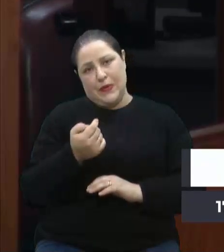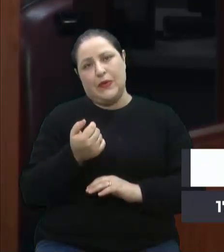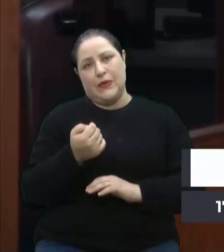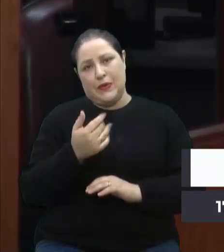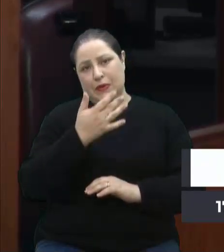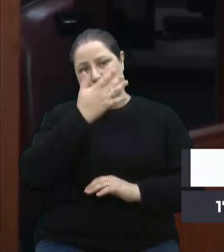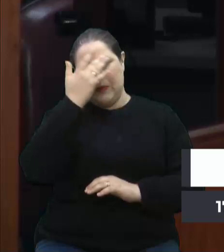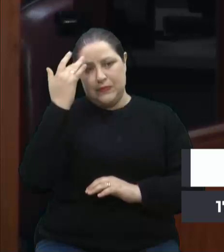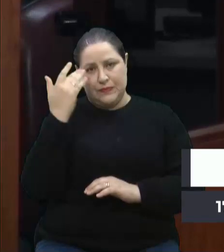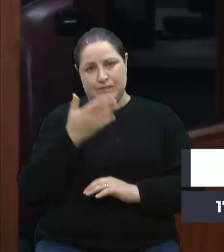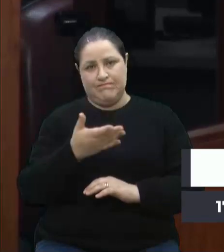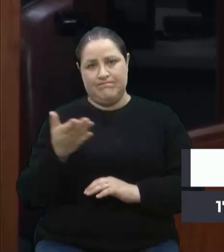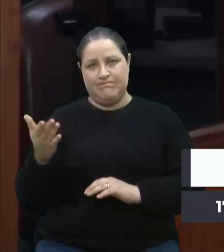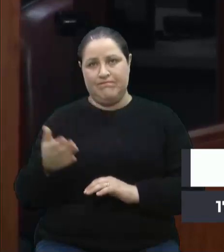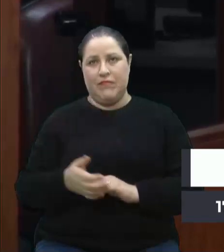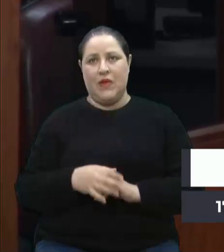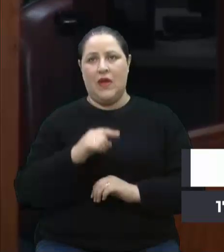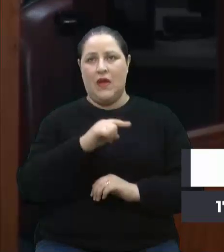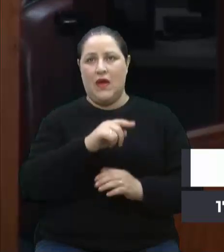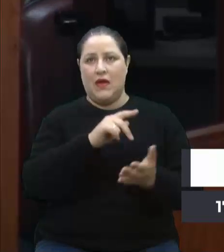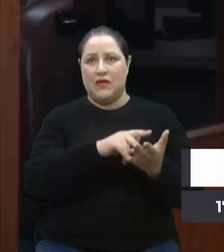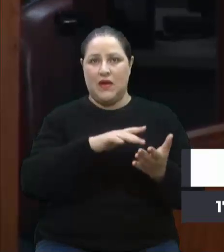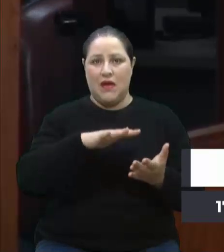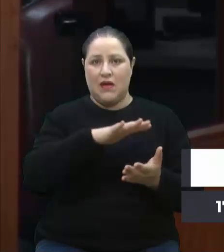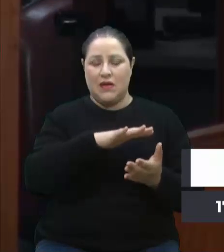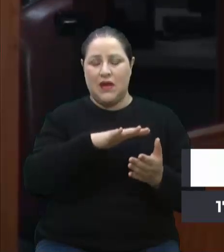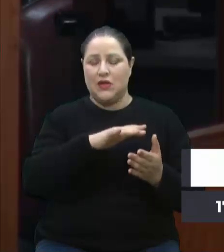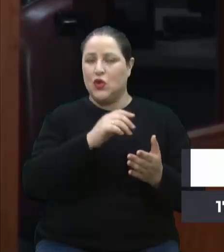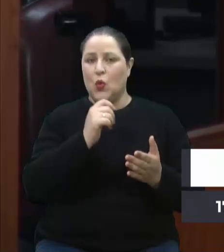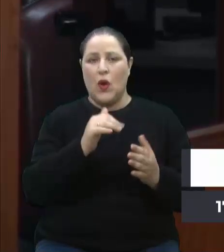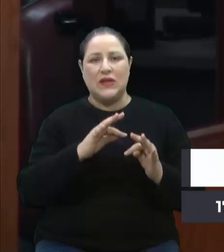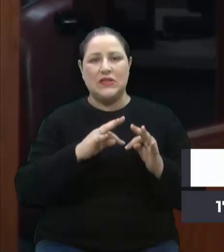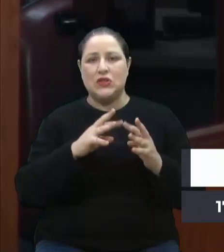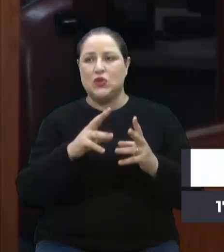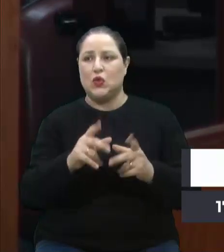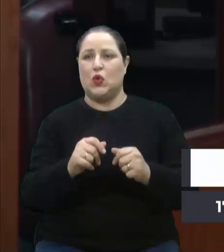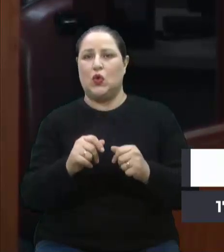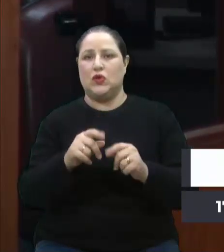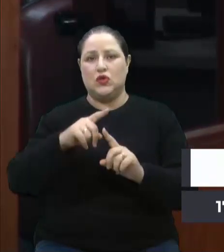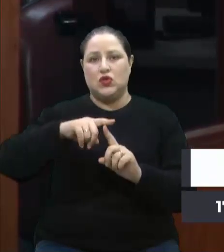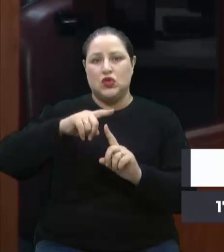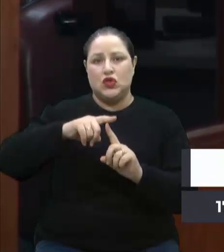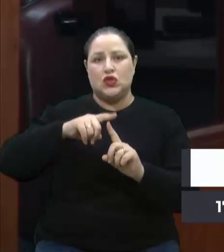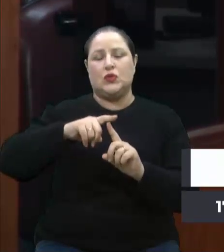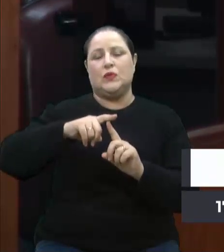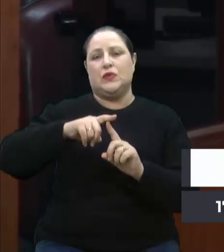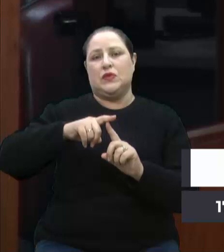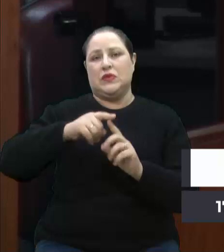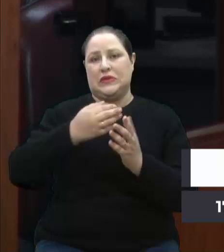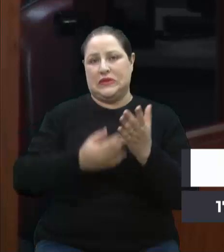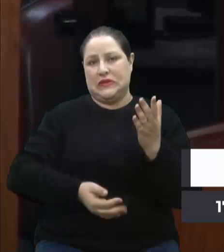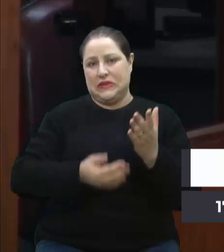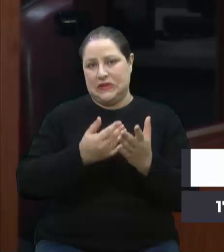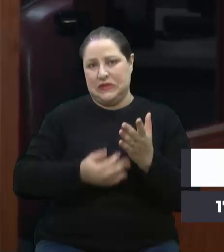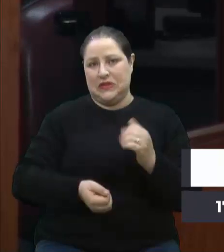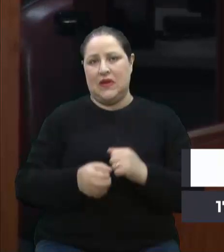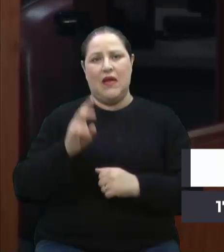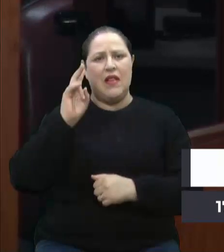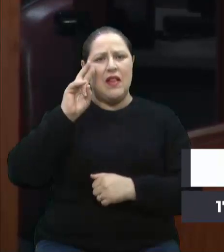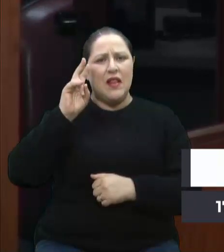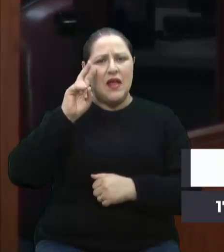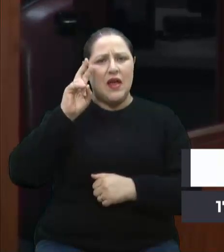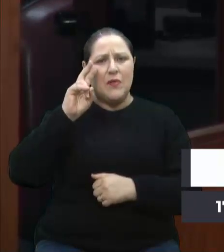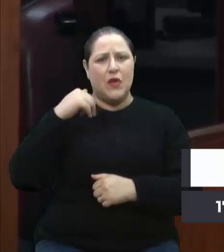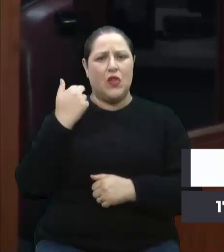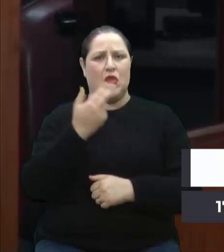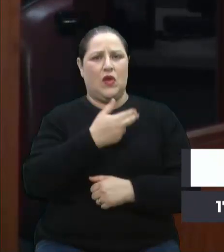pessoas e esse esse cenário se reflete para quase todos os subtipos tá lembro que